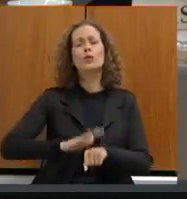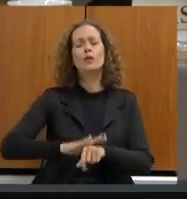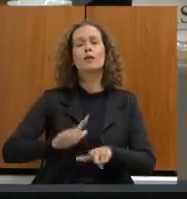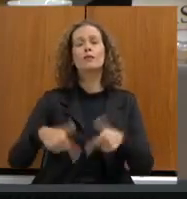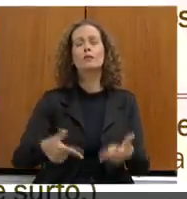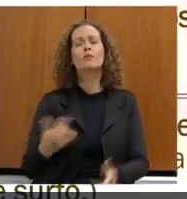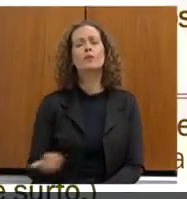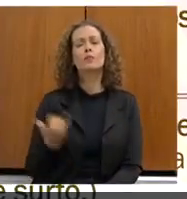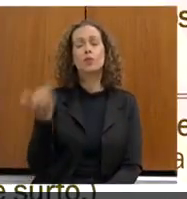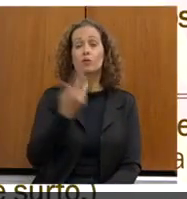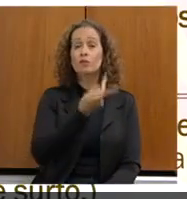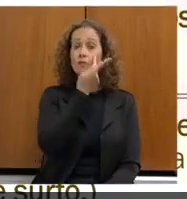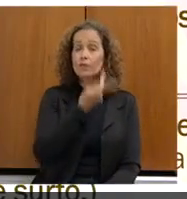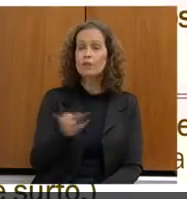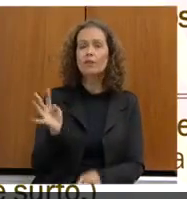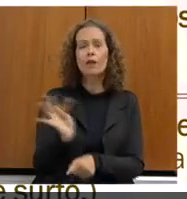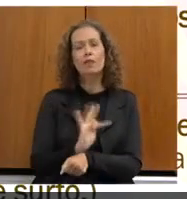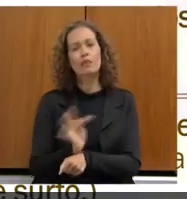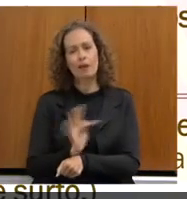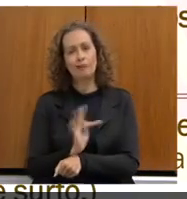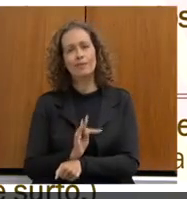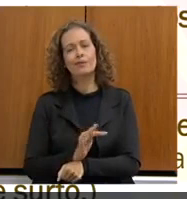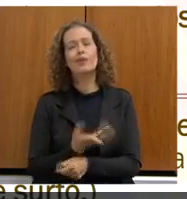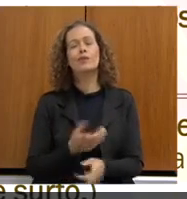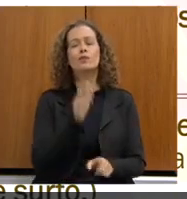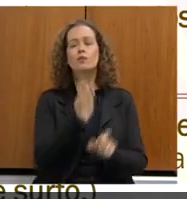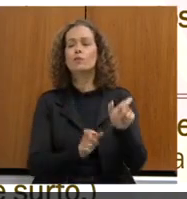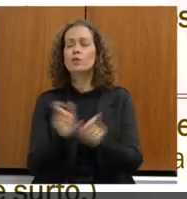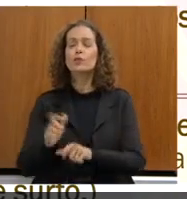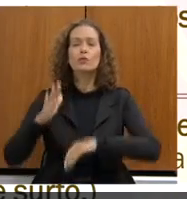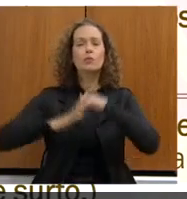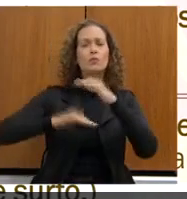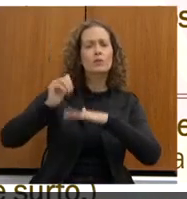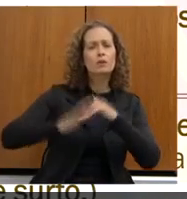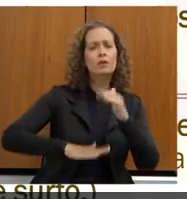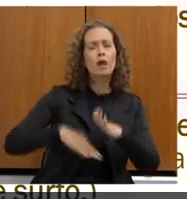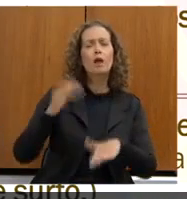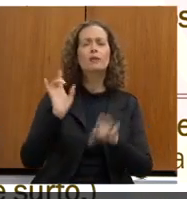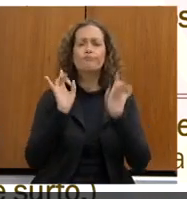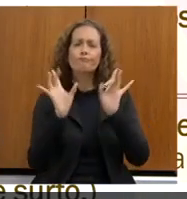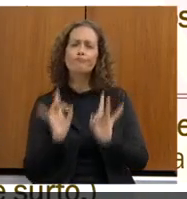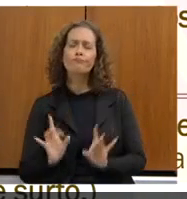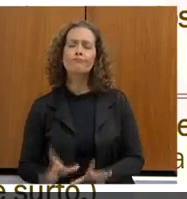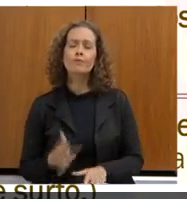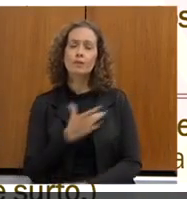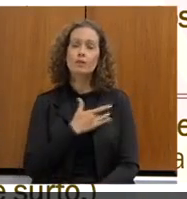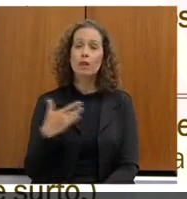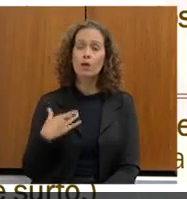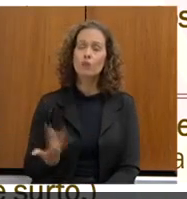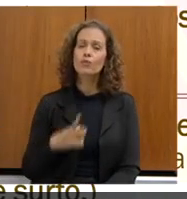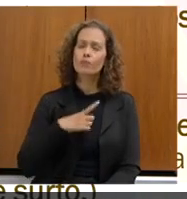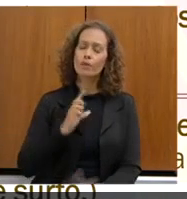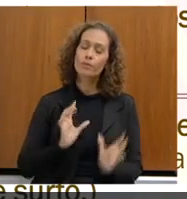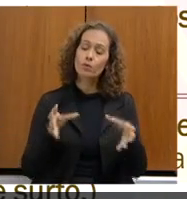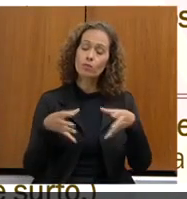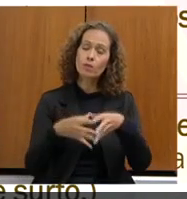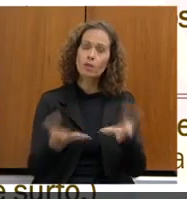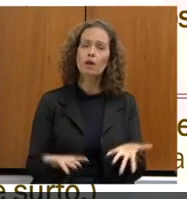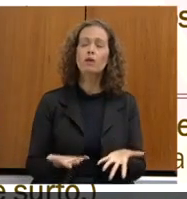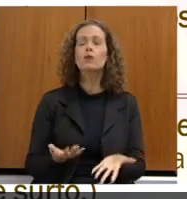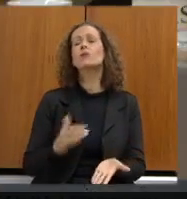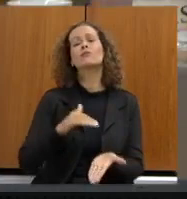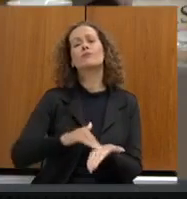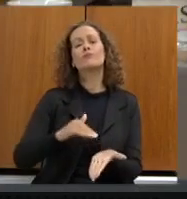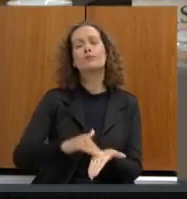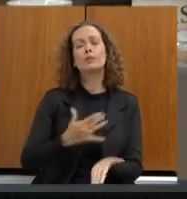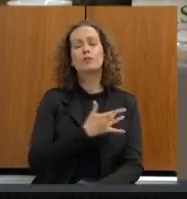importante que nós fizemos visitas técnicas o preço de saúde Nós criamos uma comissão na nossa Diretoria de Saúde e tudo que